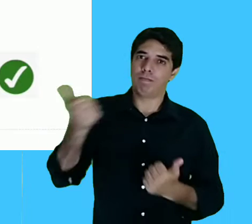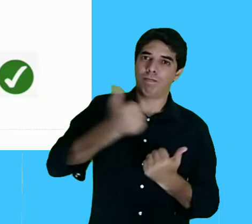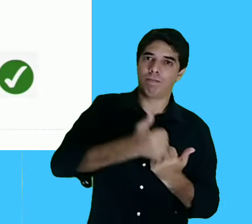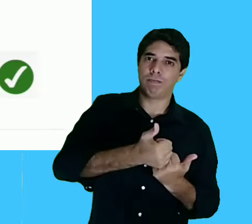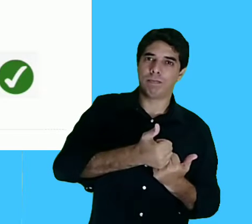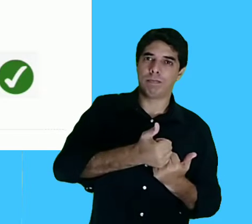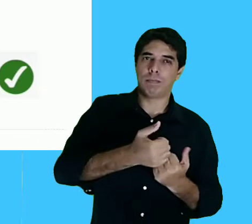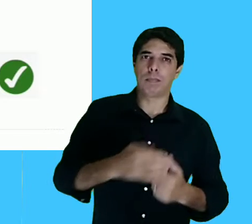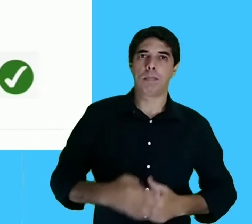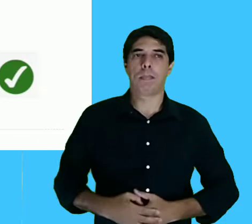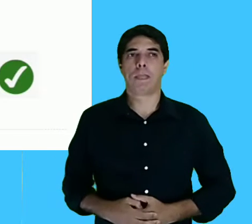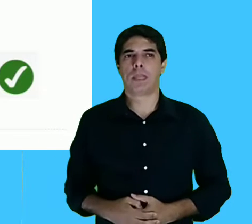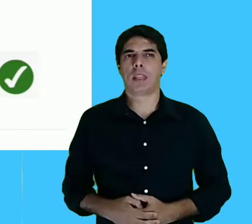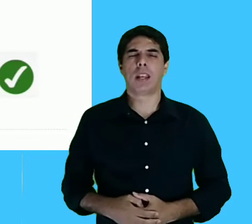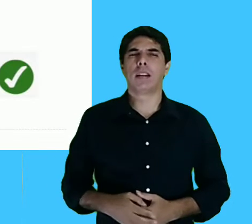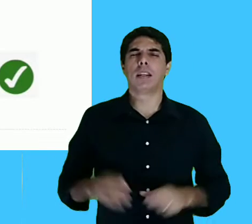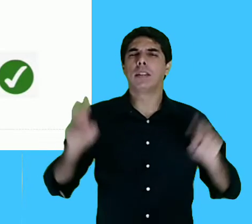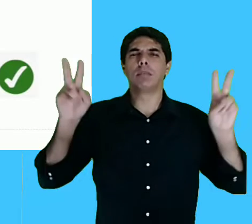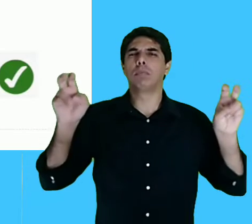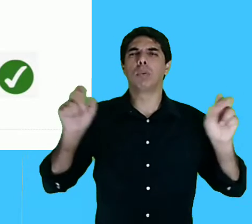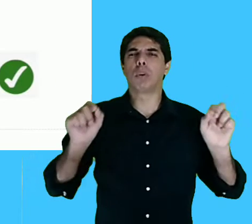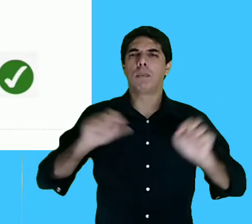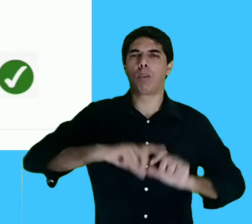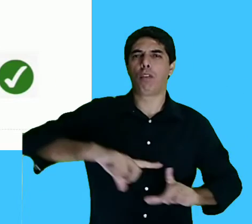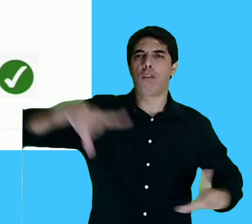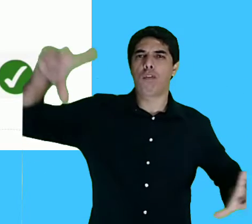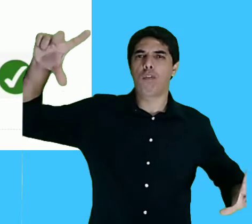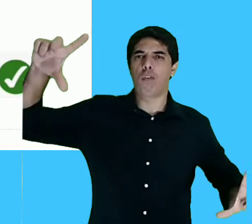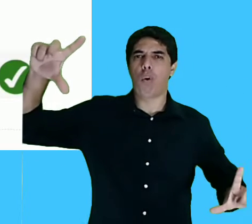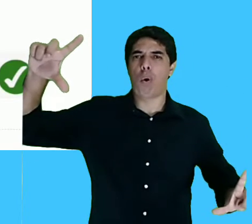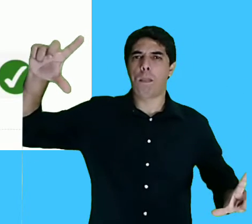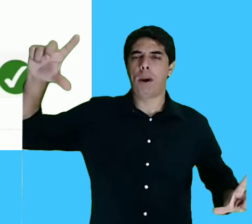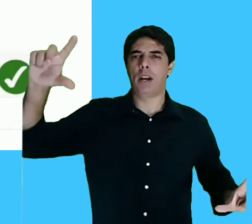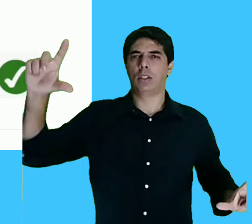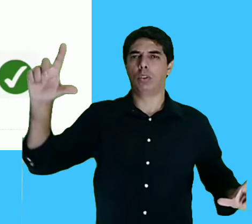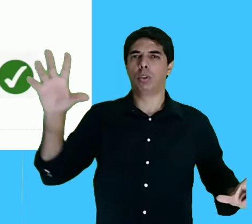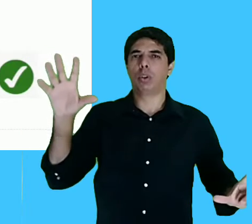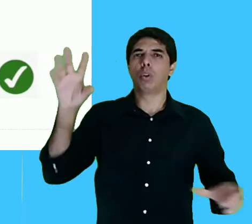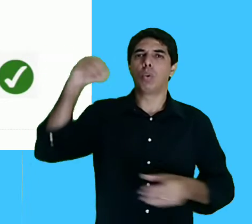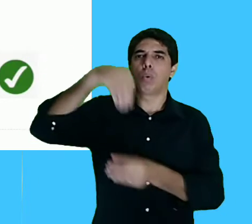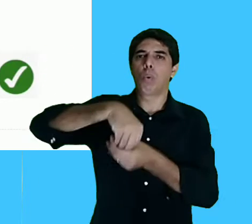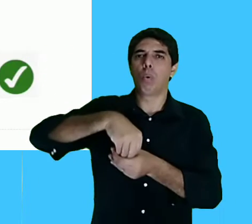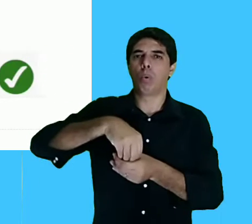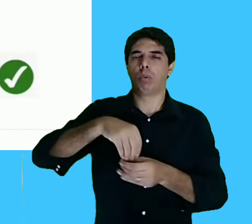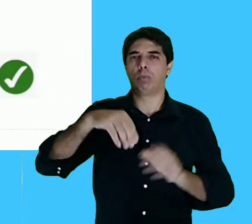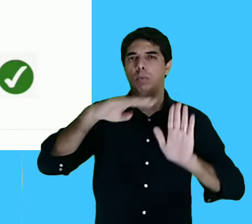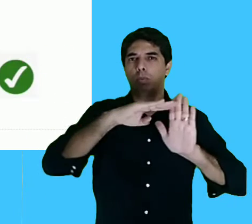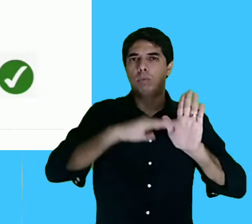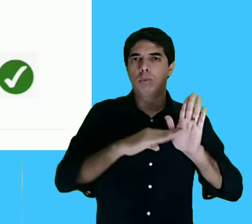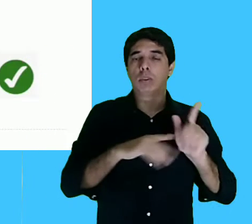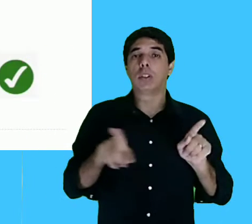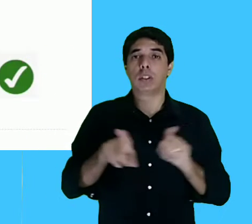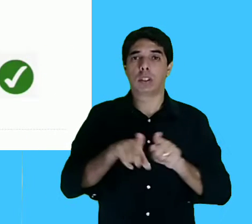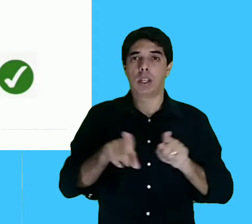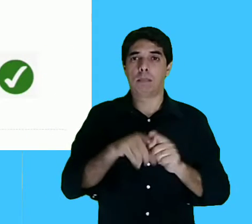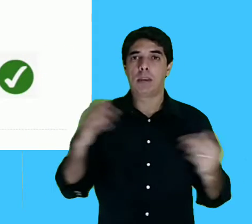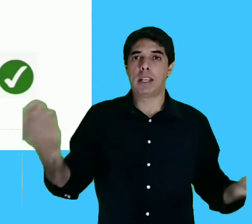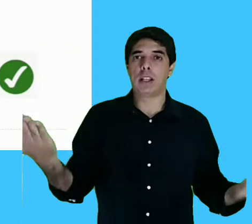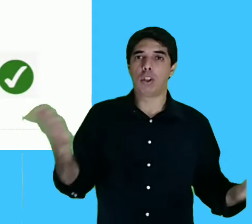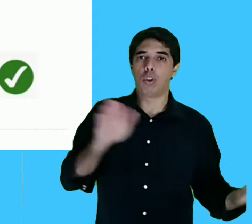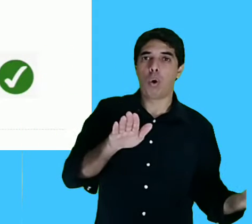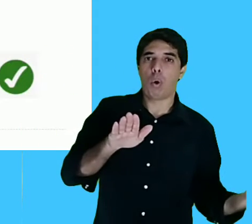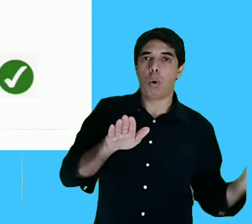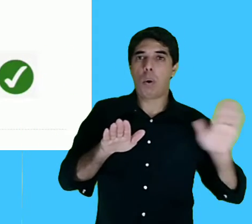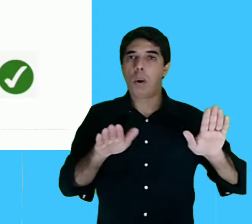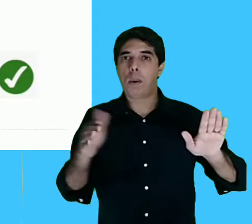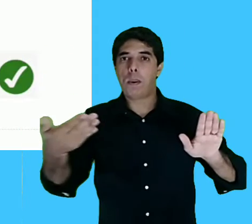Essa norma ela fala sobre os formatos das folhas de desenho, fala sobre o seu conteúdo, fala também sobre o dobramento de folhas de